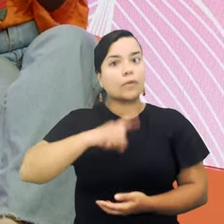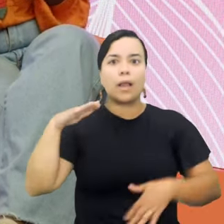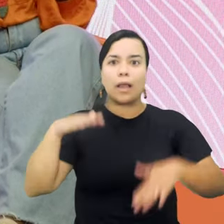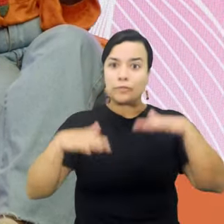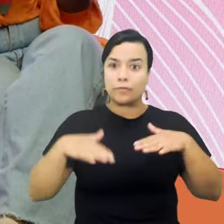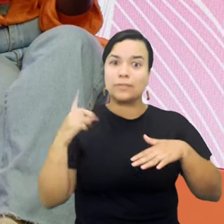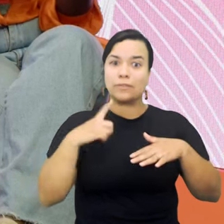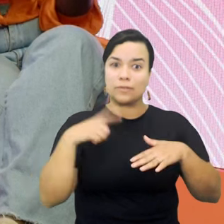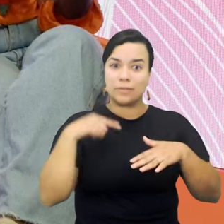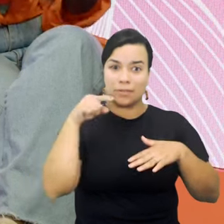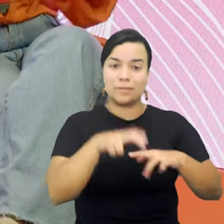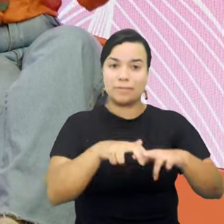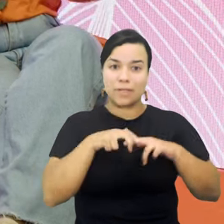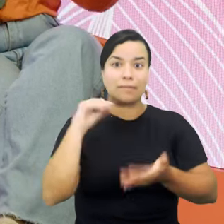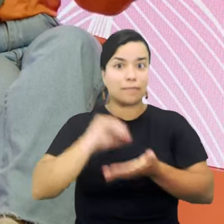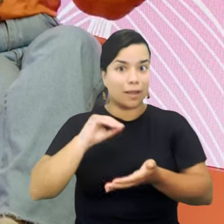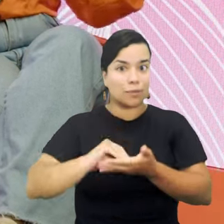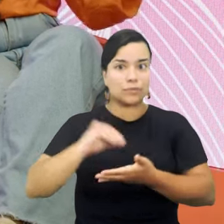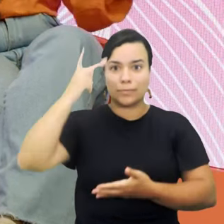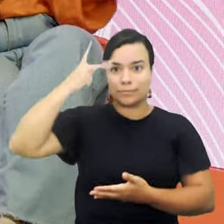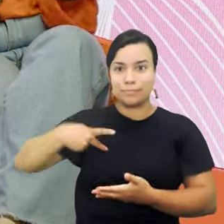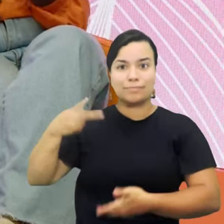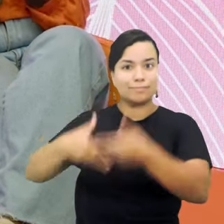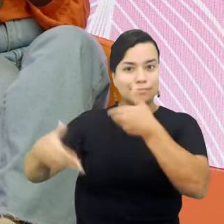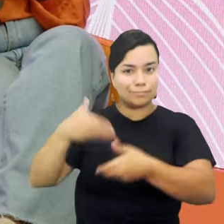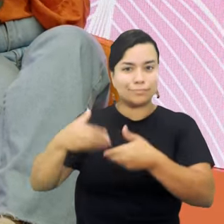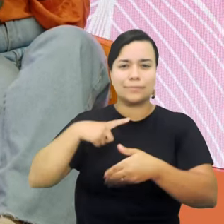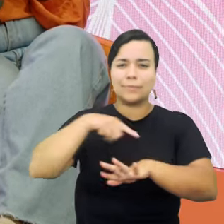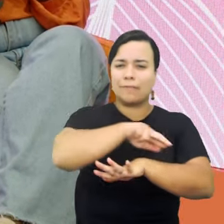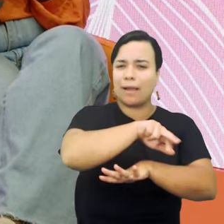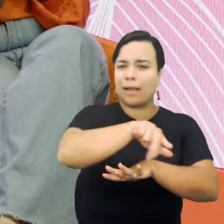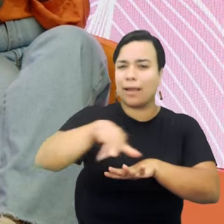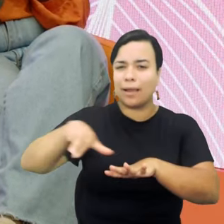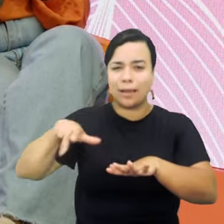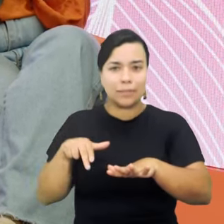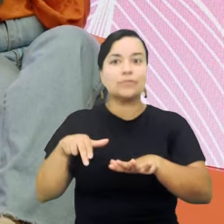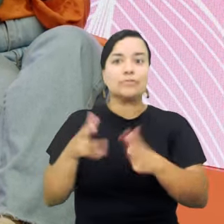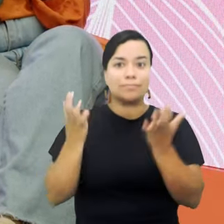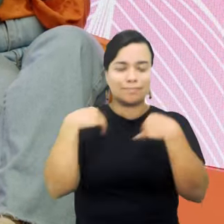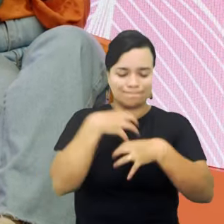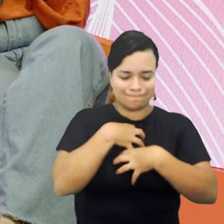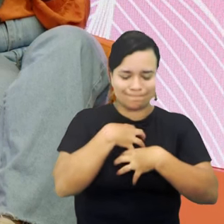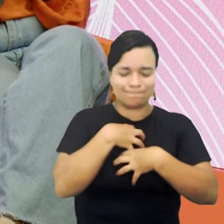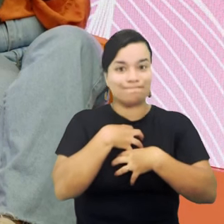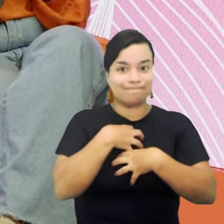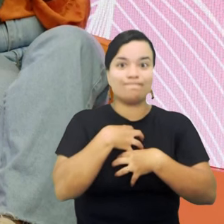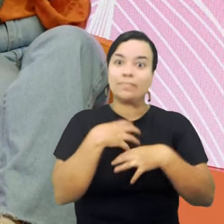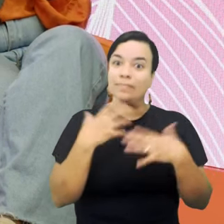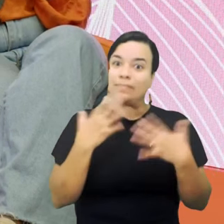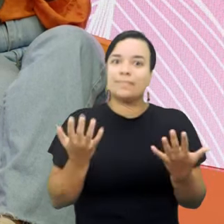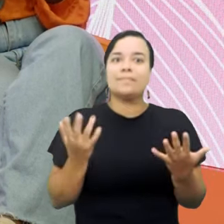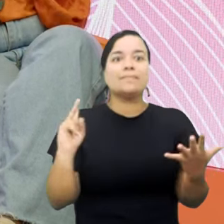justamente pela falta do autocuidado, dentre tantas outras coisas que tem dentro da nossa caixinha. Então, eu levei